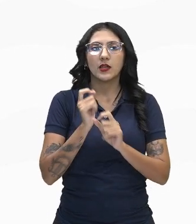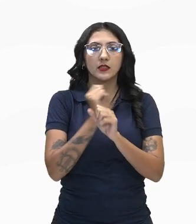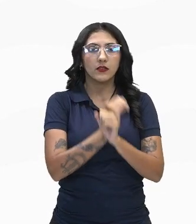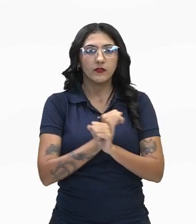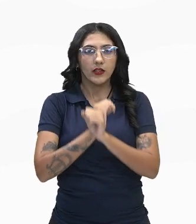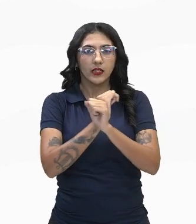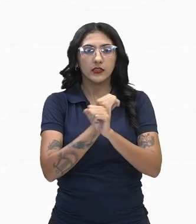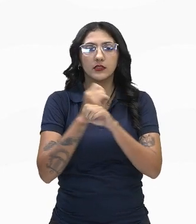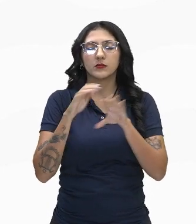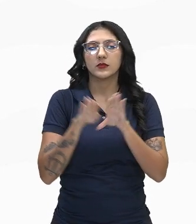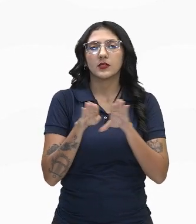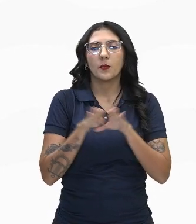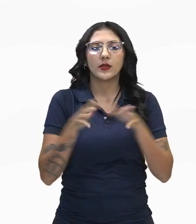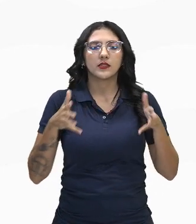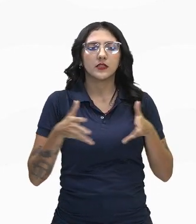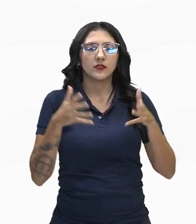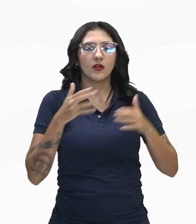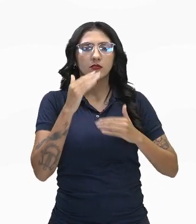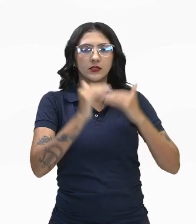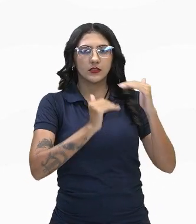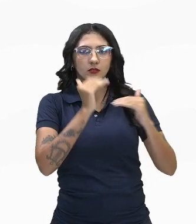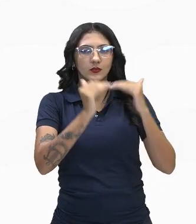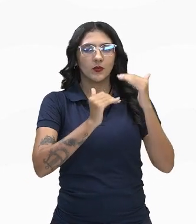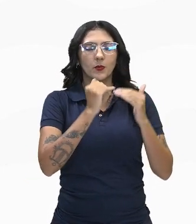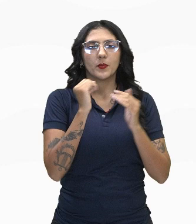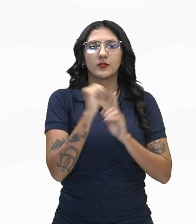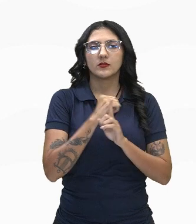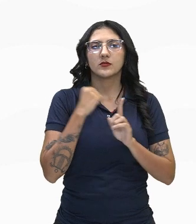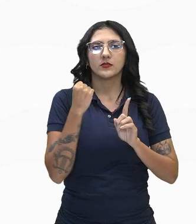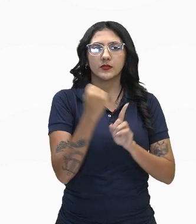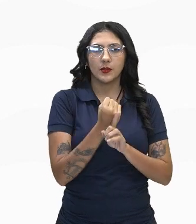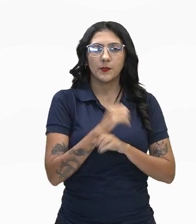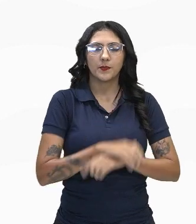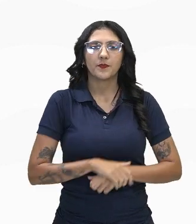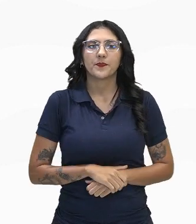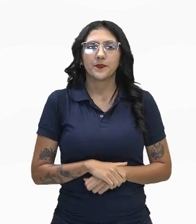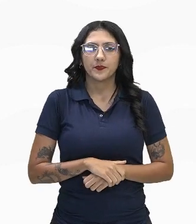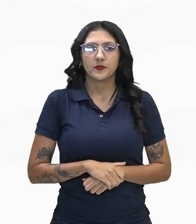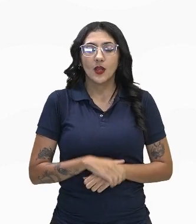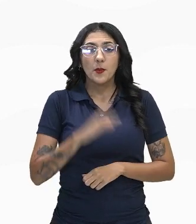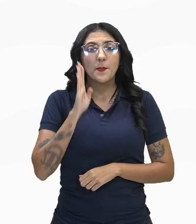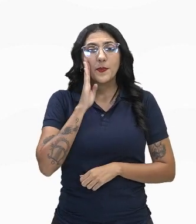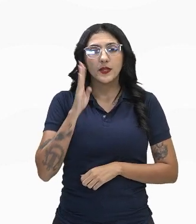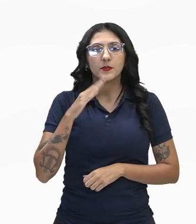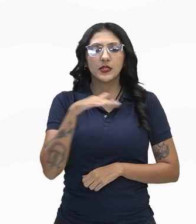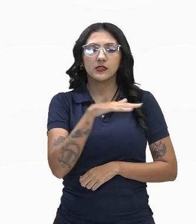do desenvolvimento social, principalmente, gente, em áreas de